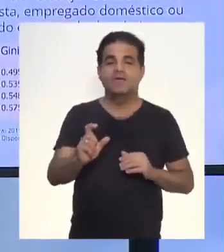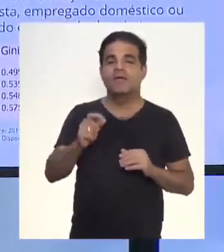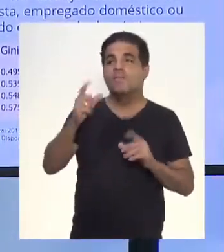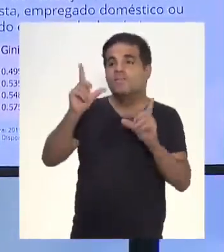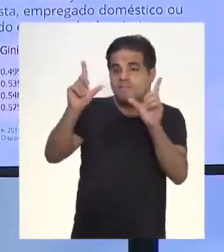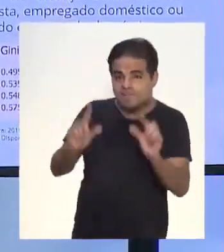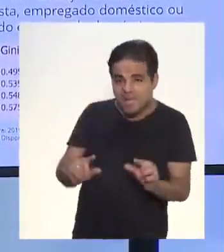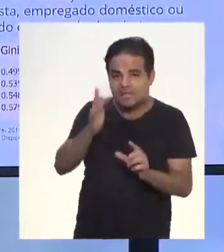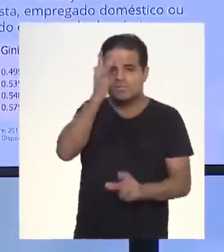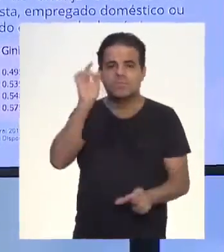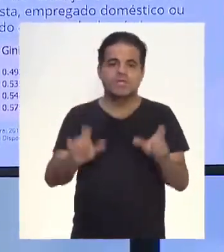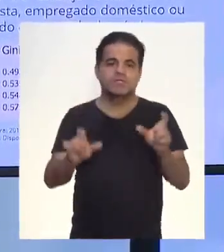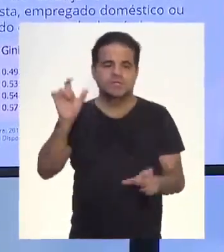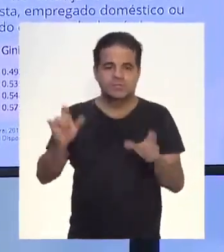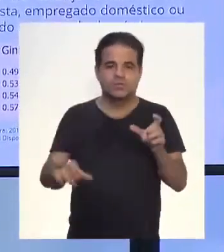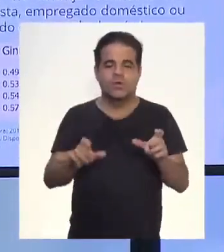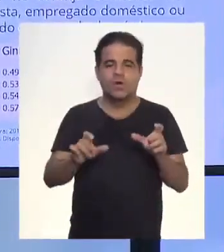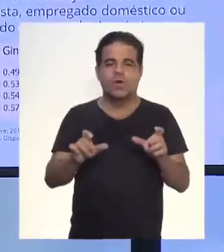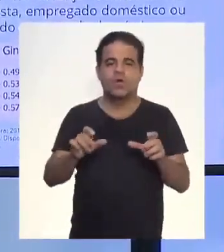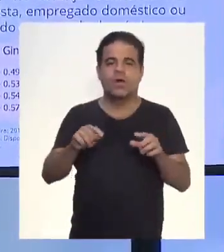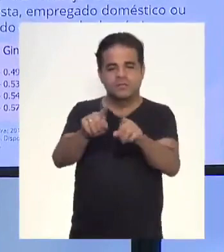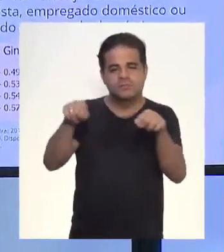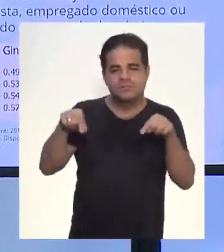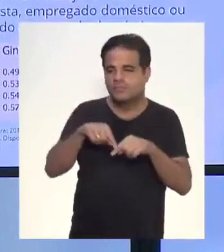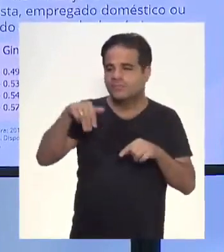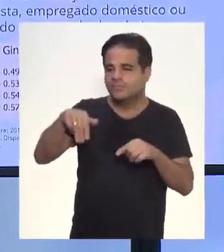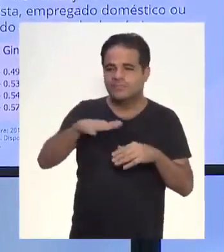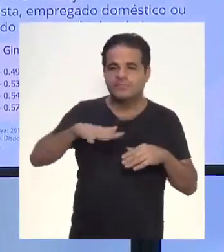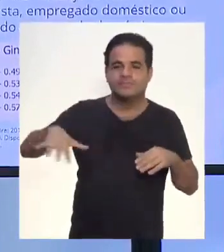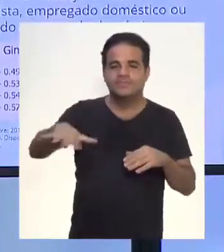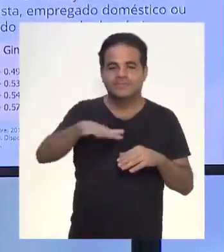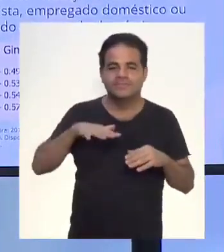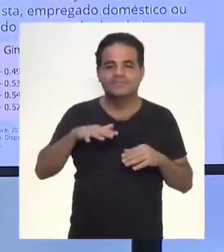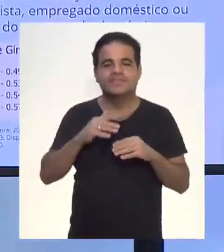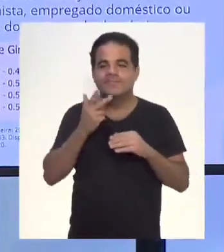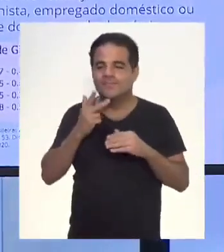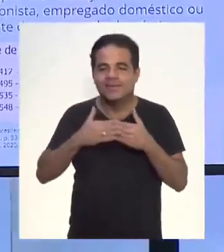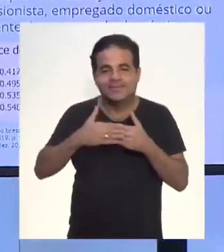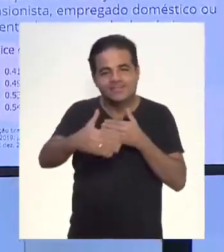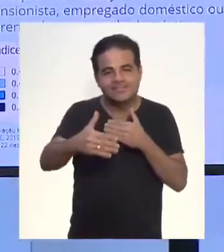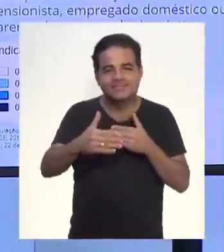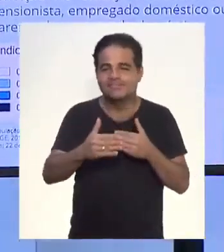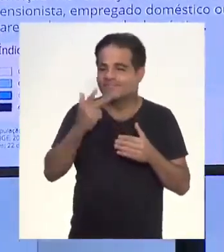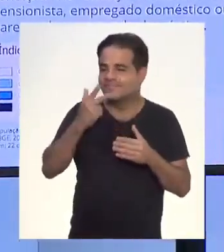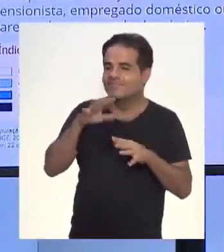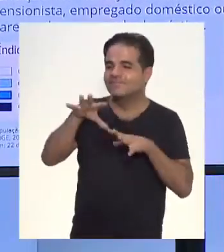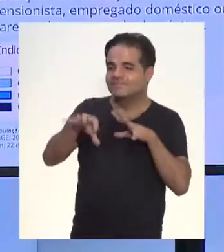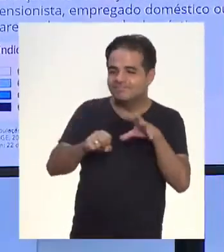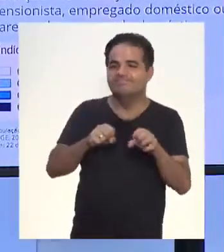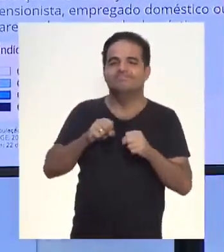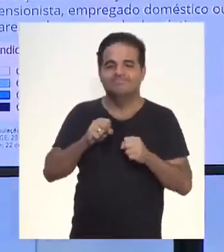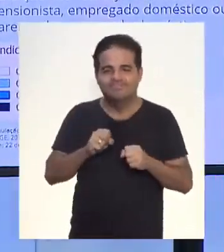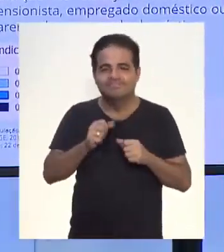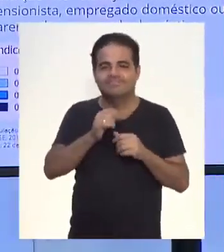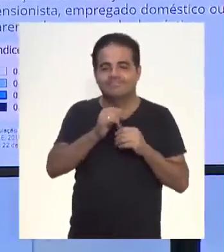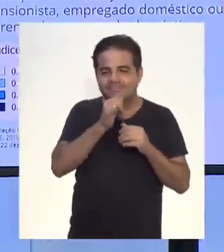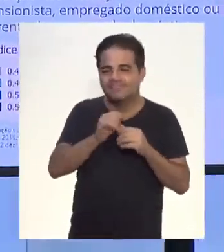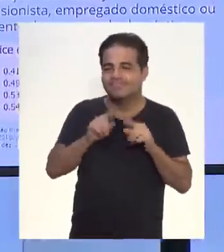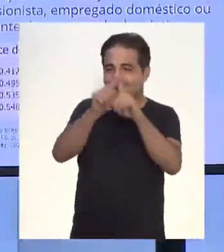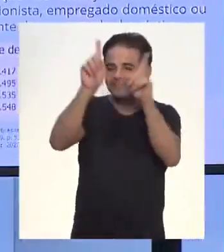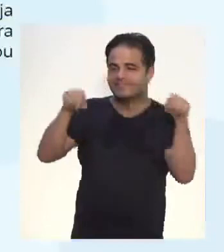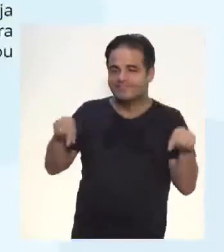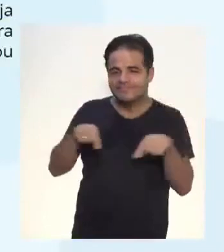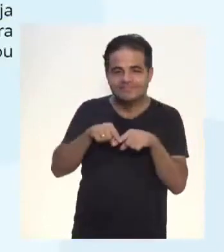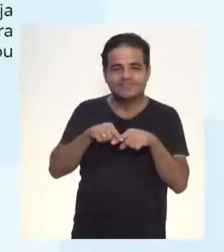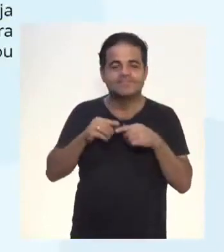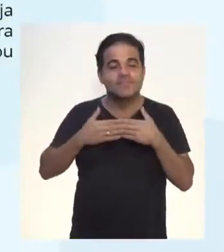menos pessoas por metro quadrado. Né? Então, quando a gente pega, por exemplo, aqui, a gente vai para o azul claro.